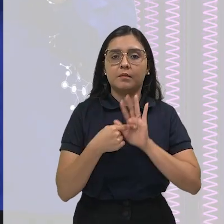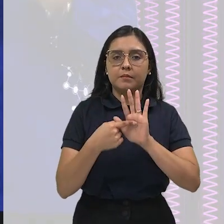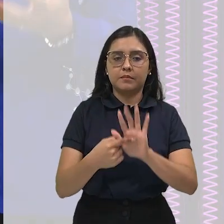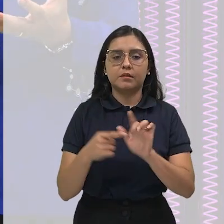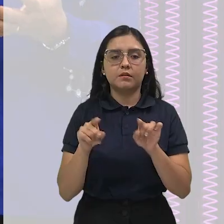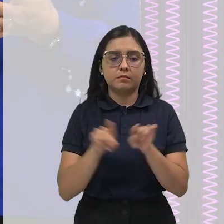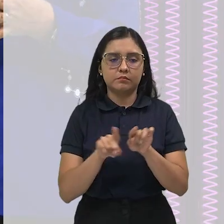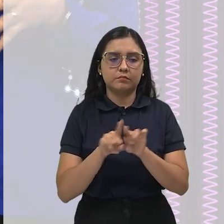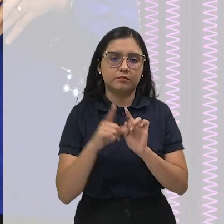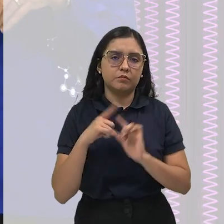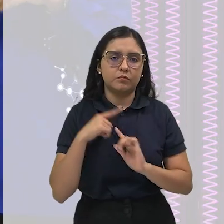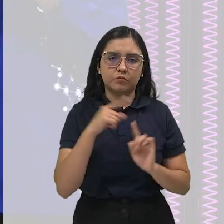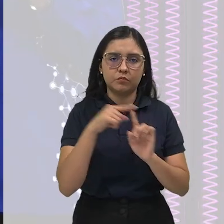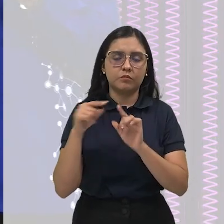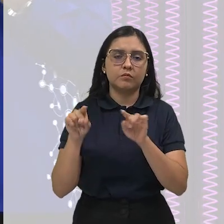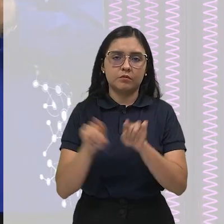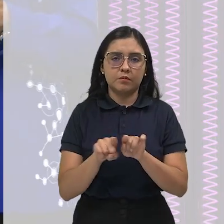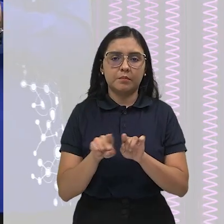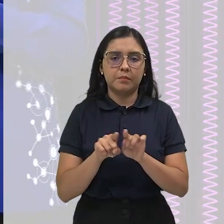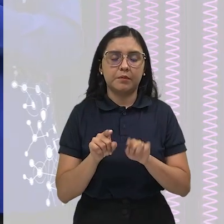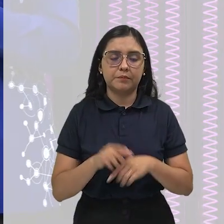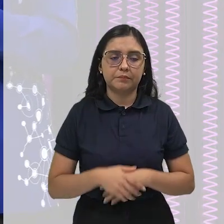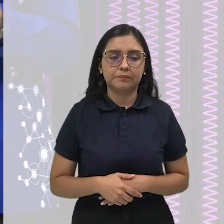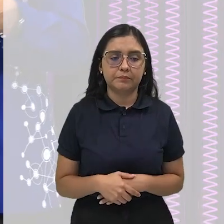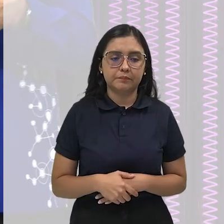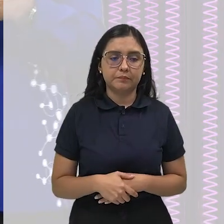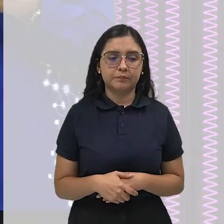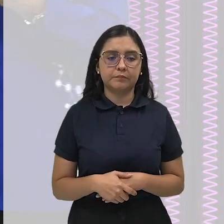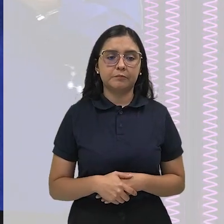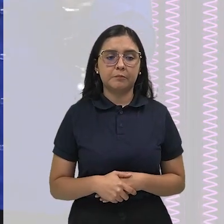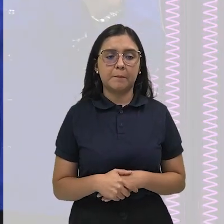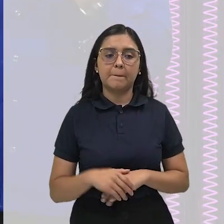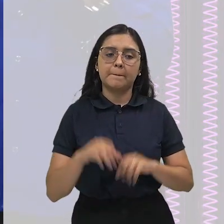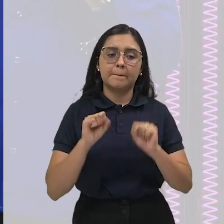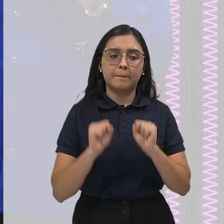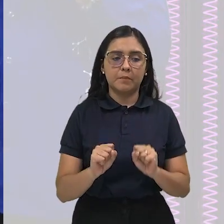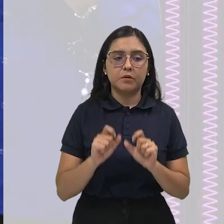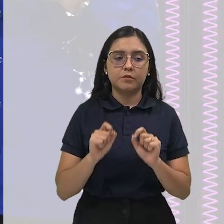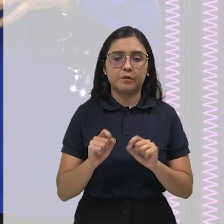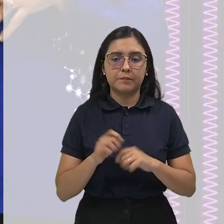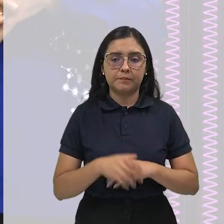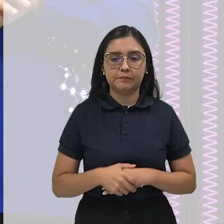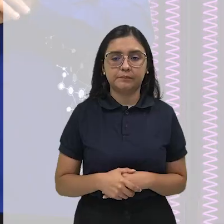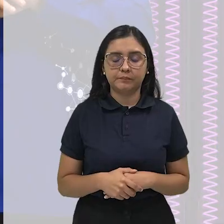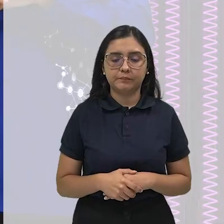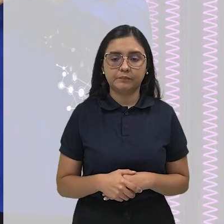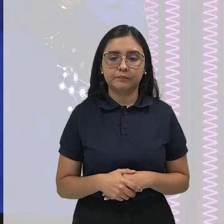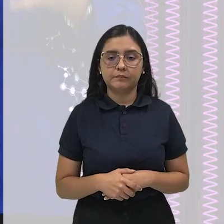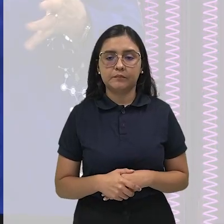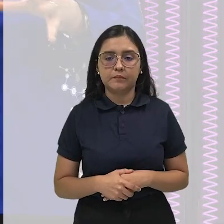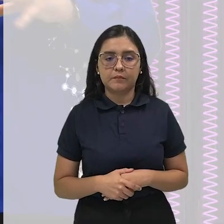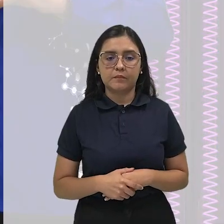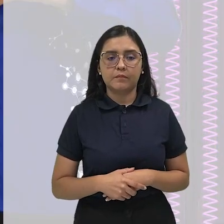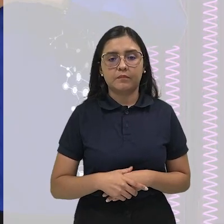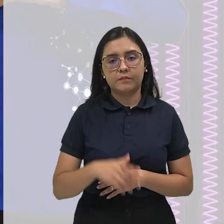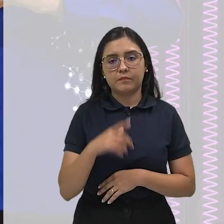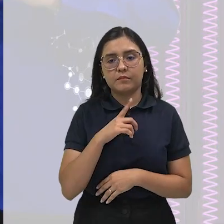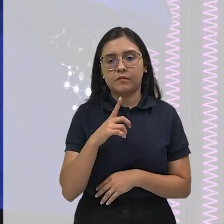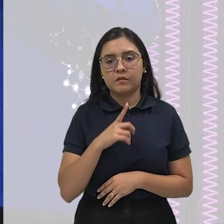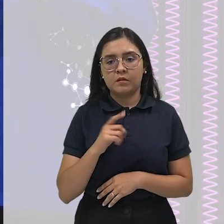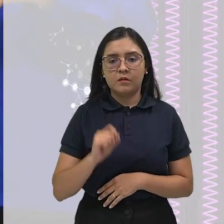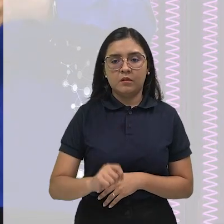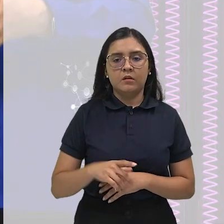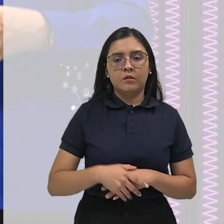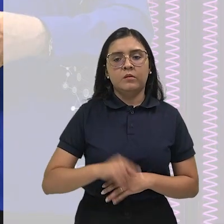um padrão, um comportamento. Ela pode ser encarada como sendo a repetição do